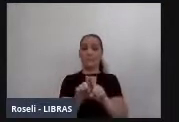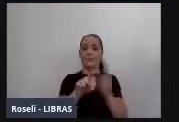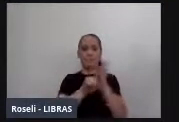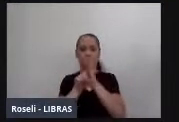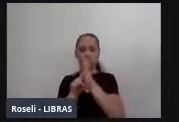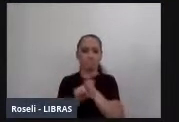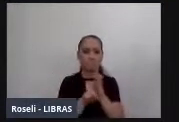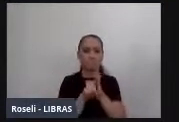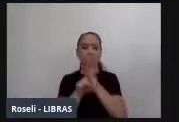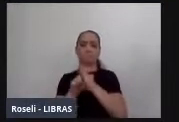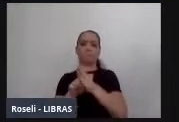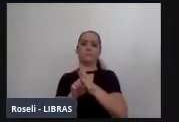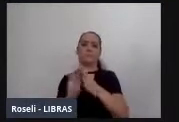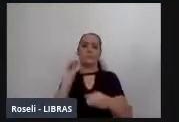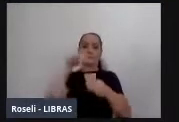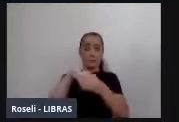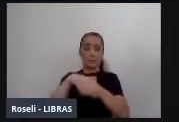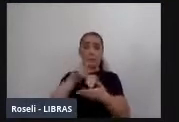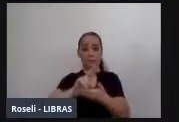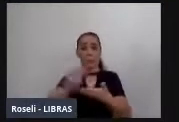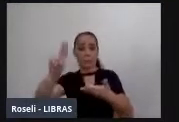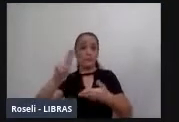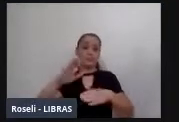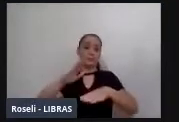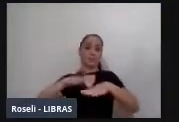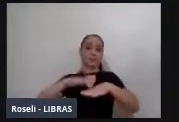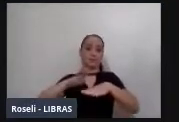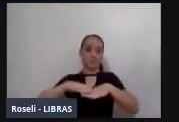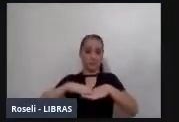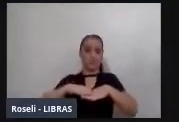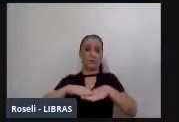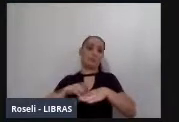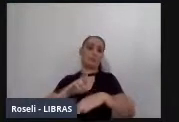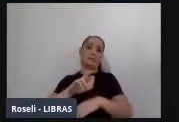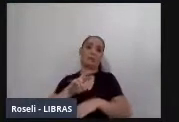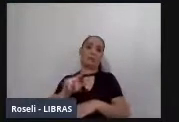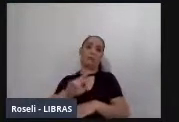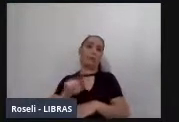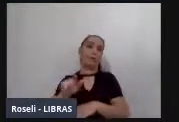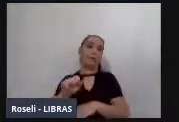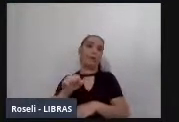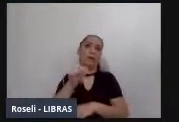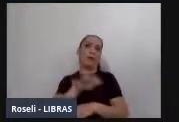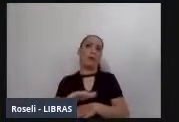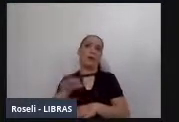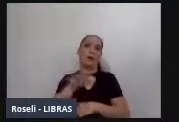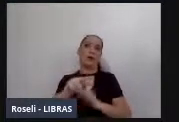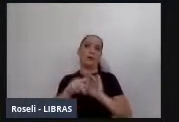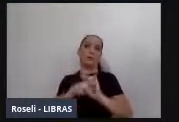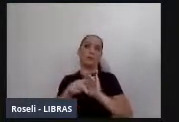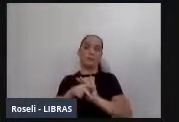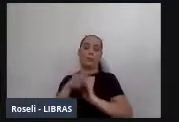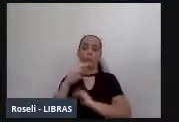são realizadas na universidade e não necessariamente no âmbito da cátedra. Né? Eu destaco, por exemplo,